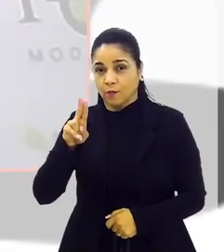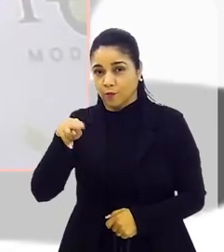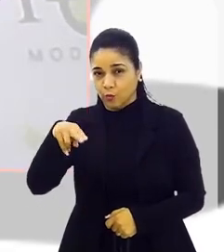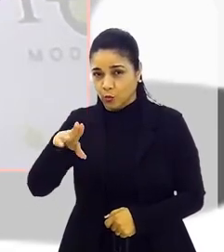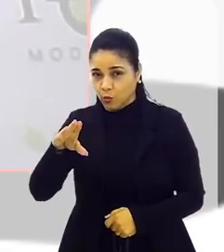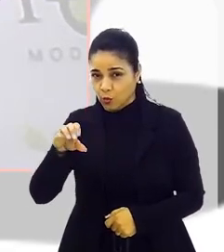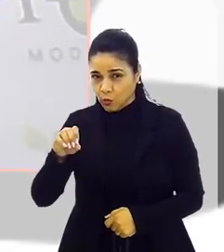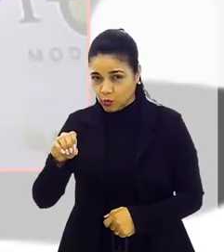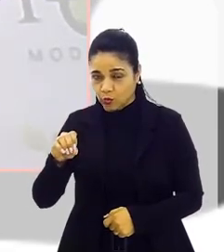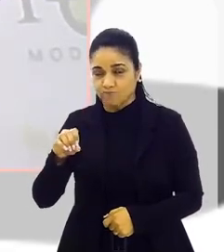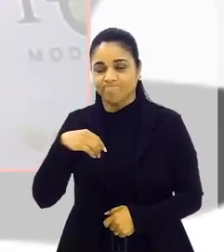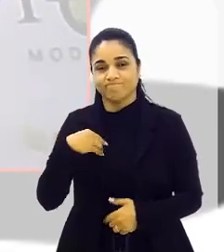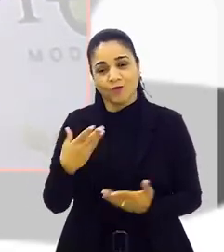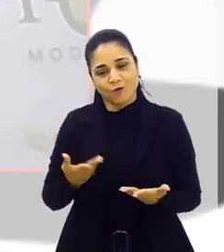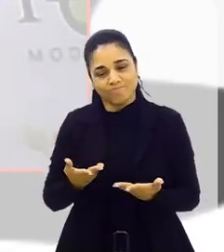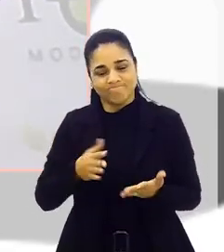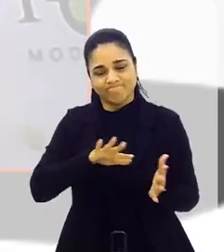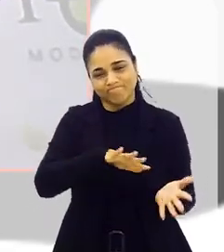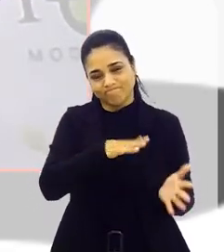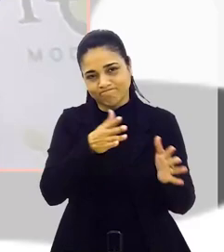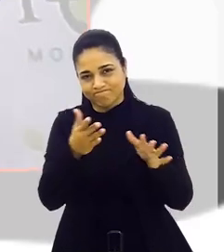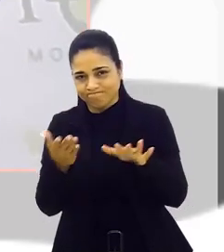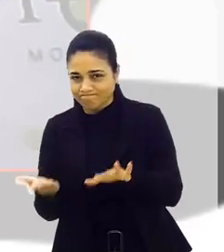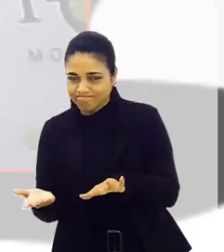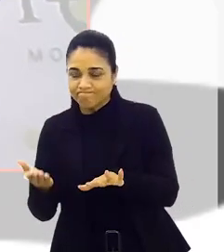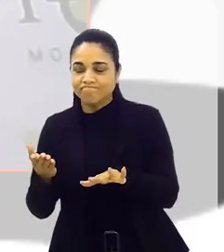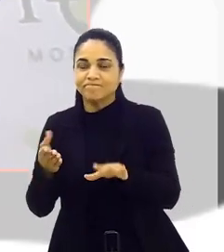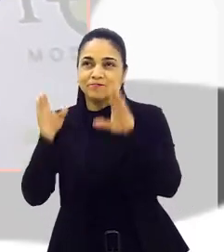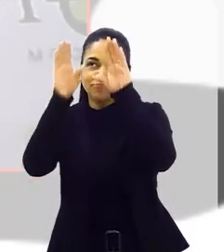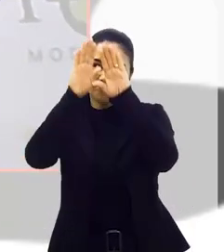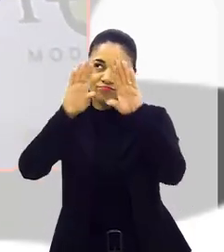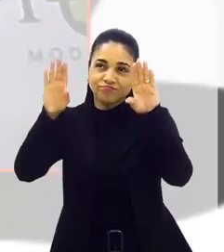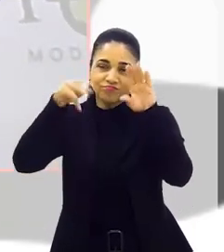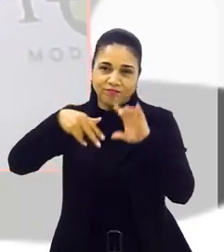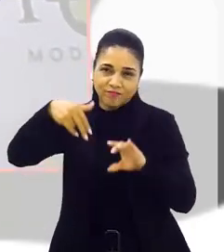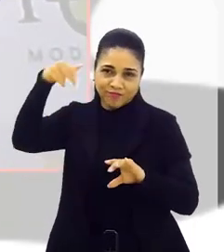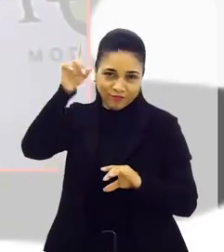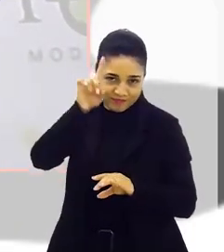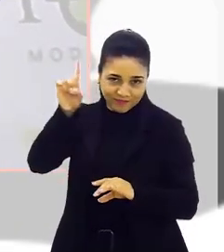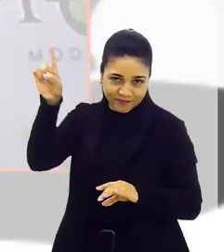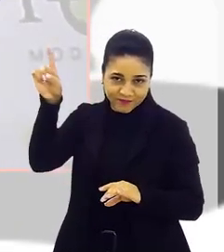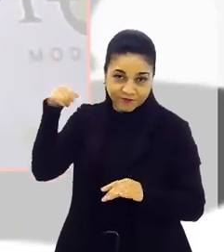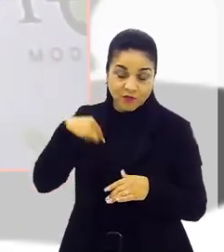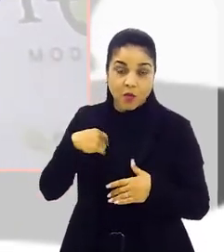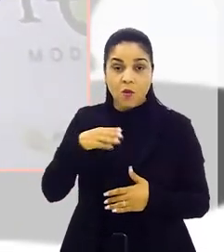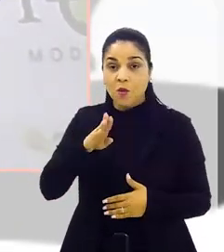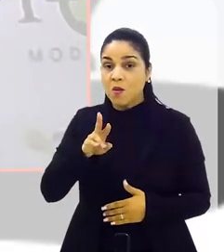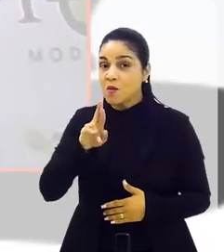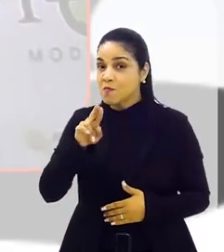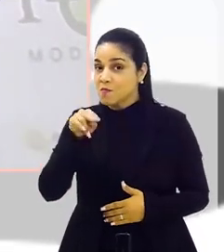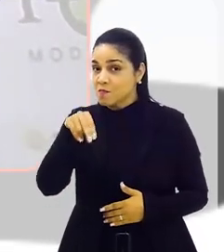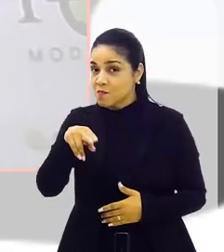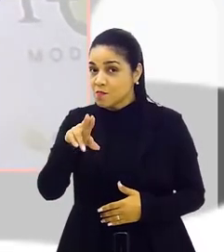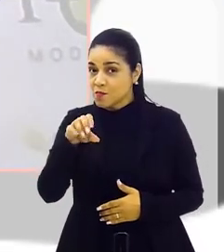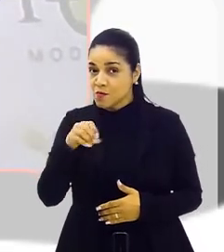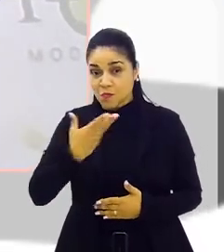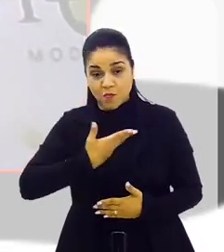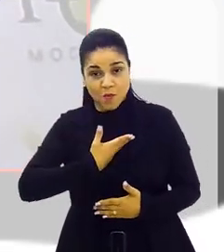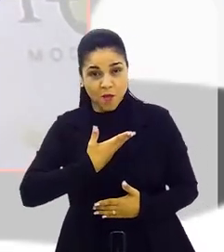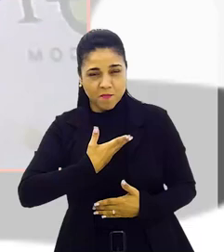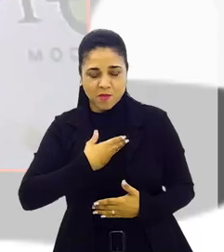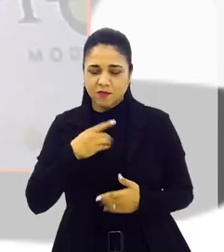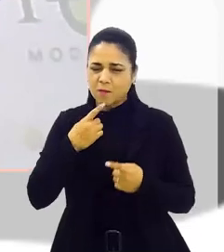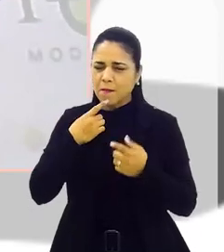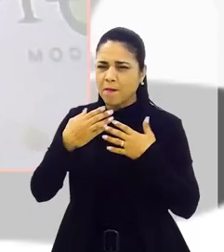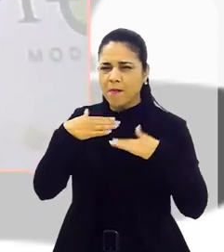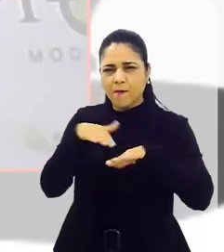chamado Bruno, que hoje não está entre nós, infelizmente, papai do céu levou para ficar lá do lado dele. E Bruno virou muito meu amigo. A